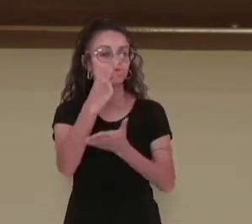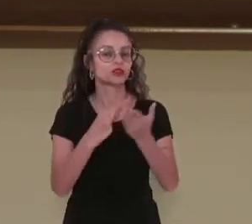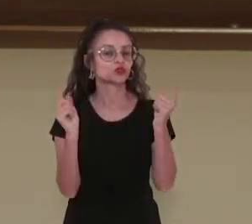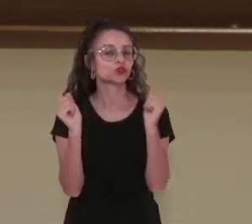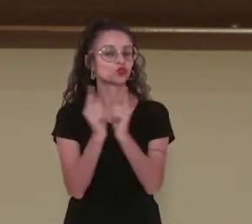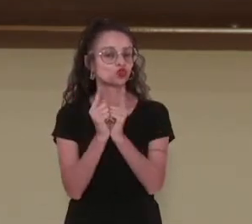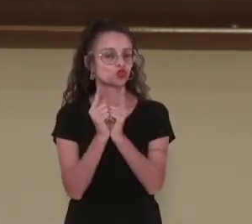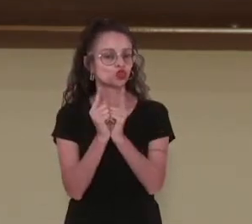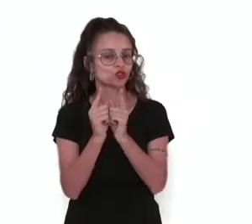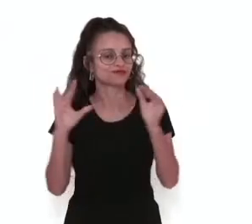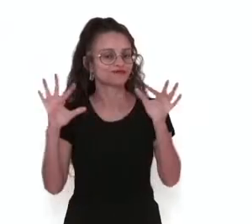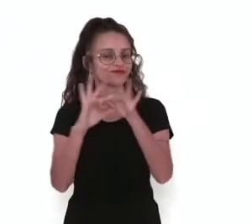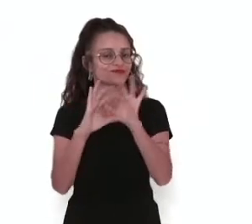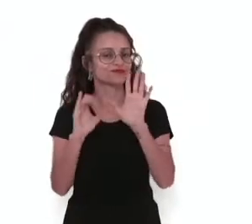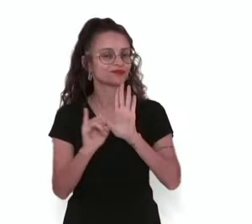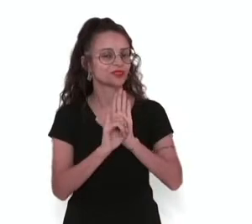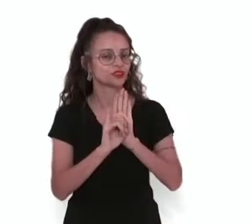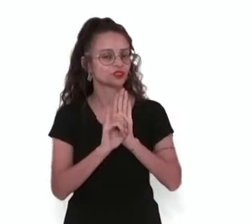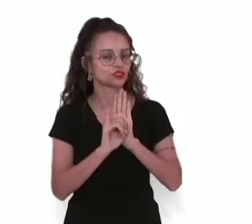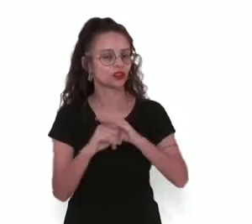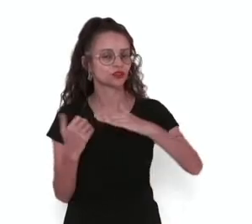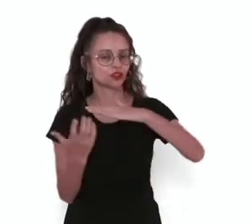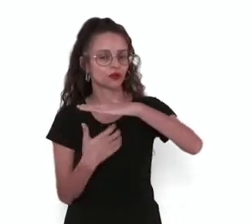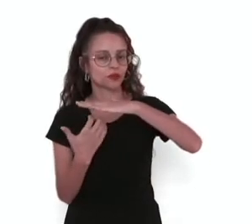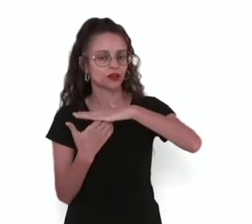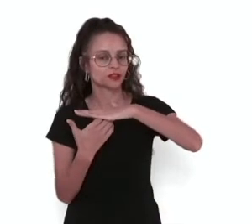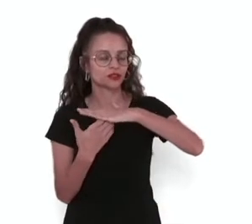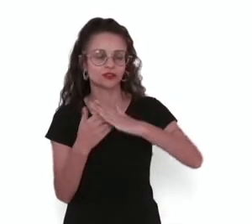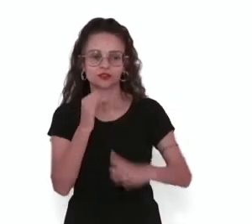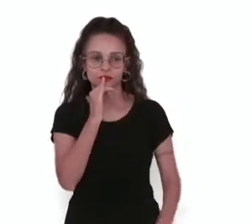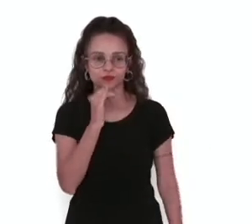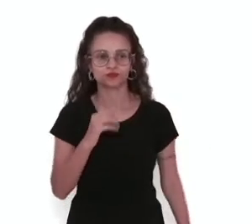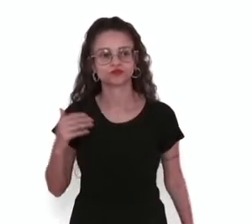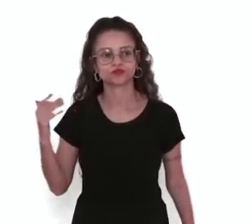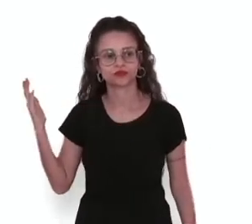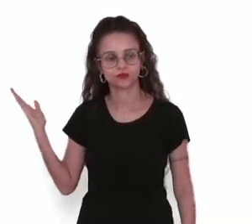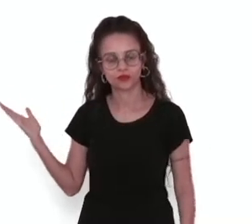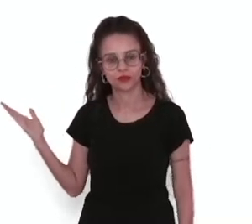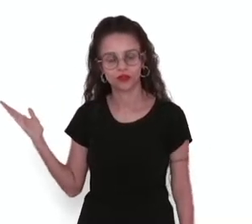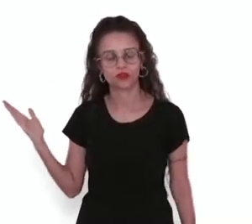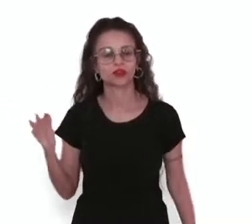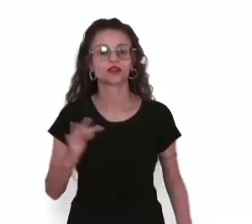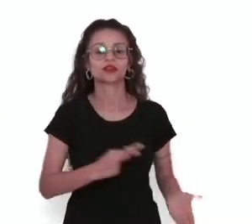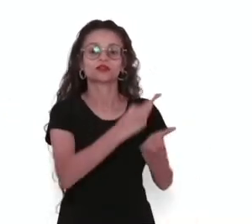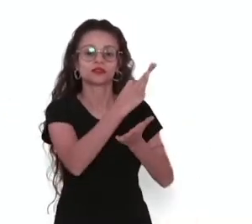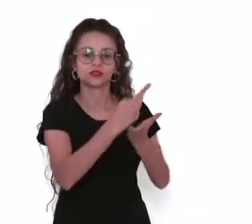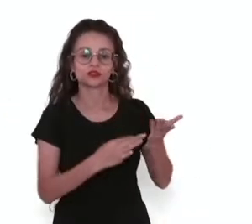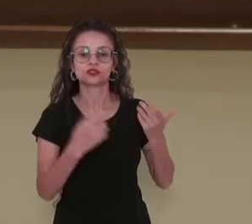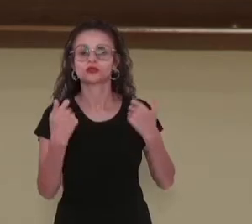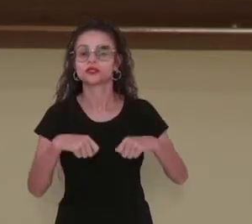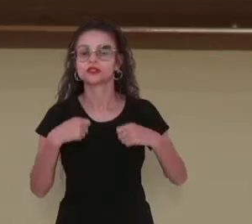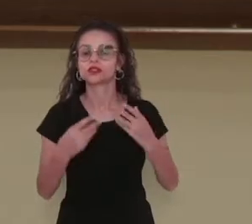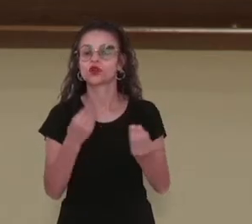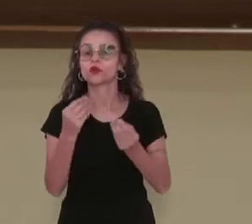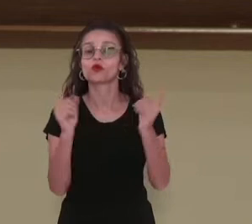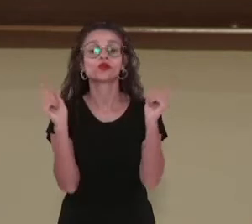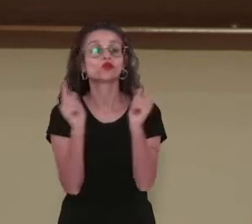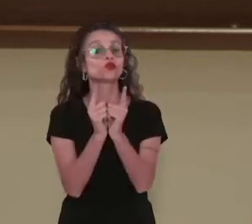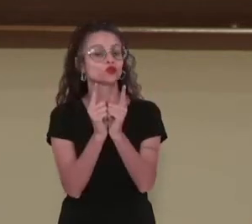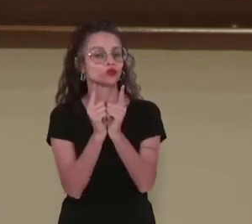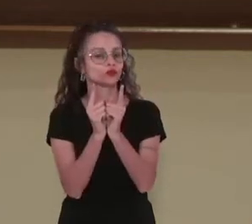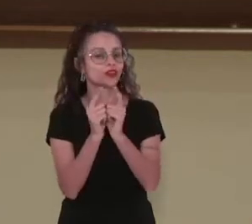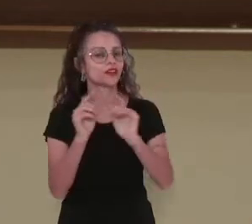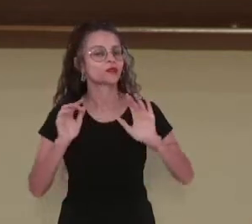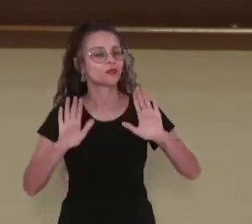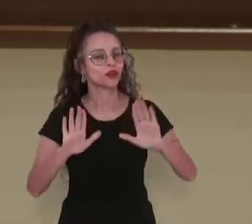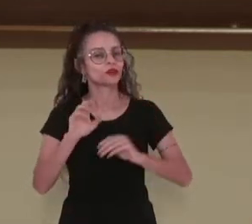que confere uma identidade, uma empresa, alguns exemplos. Aqui o texto deverá ser como? Curto, porém